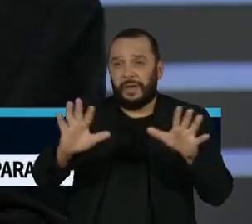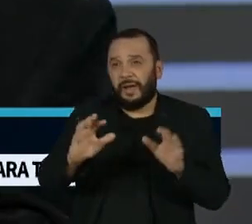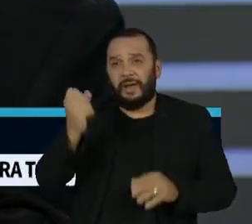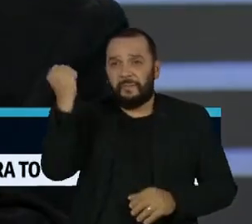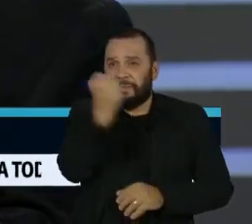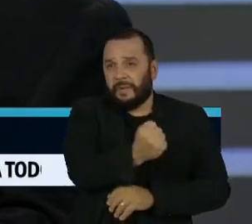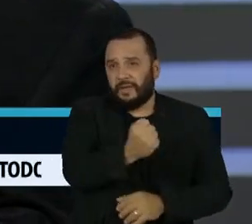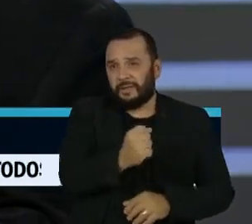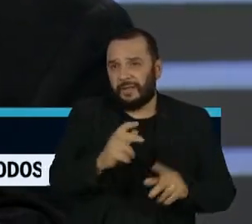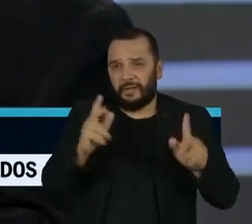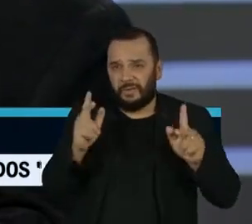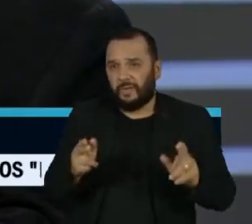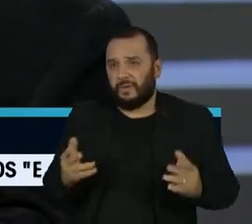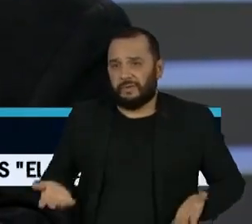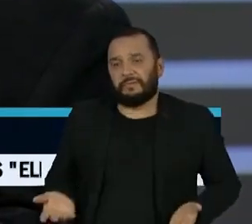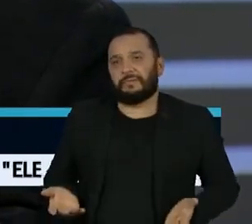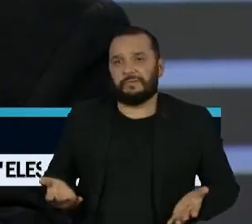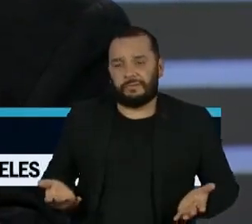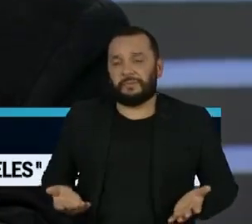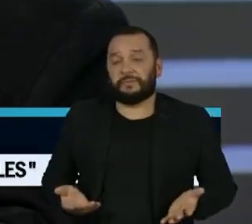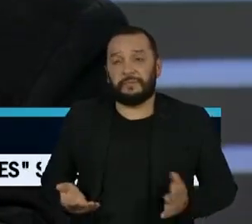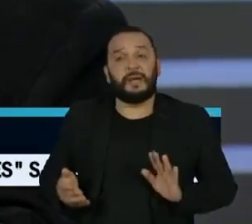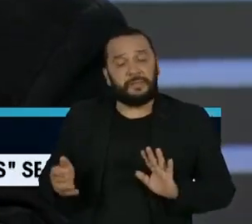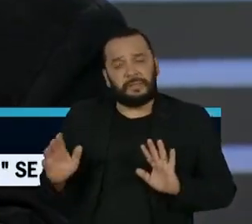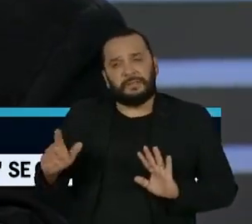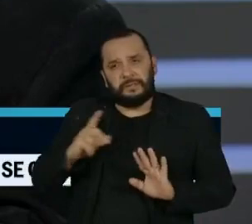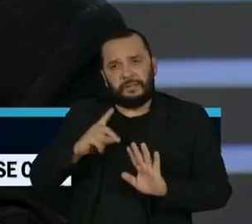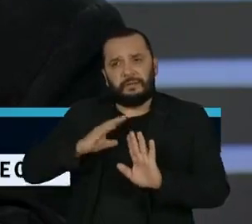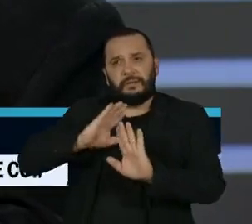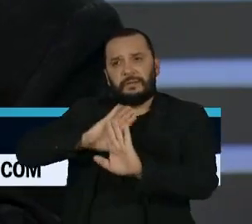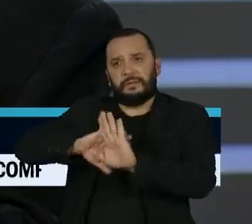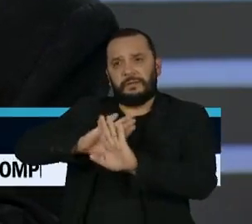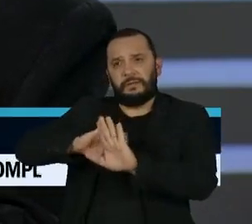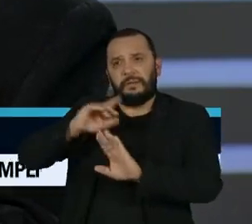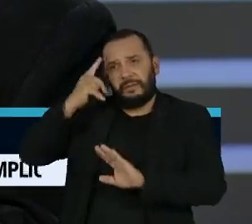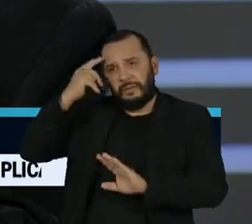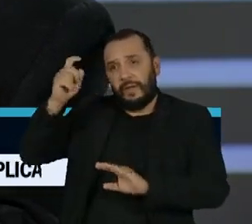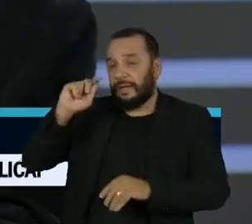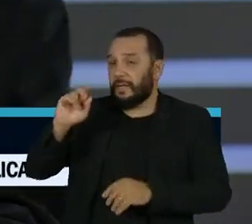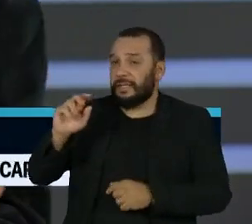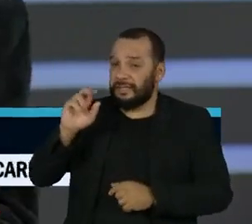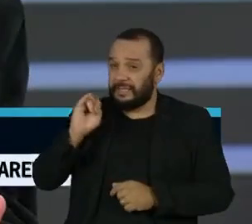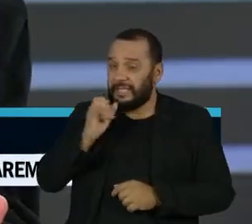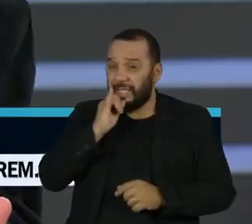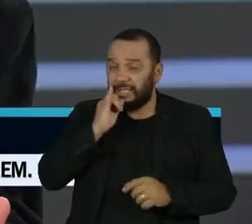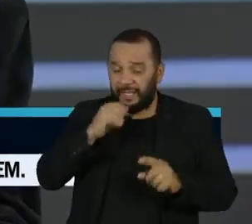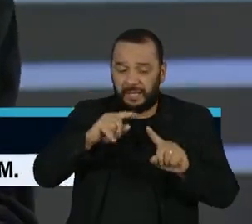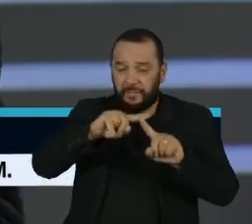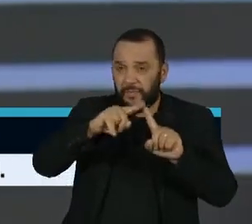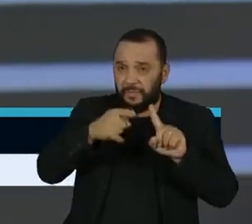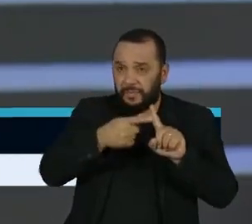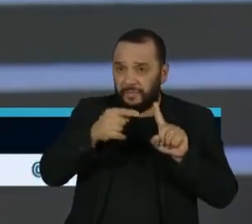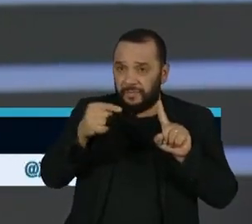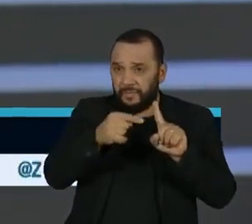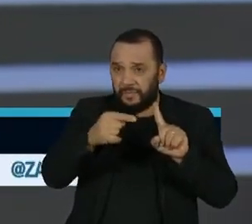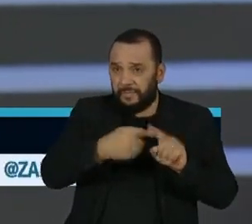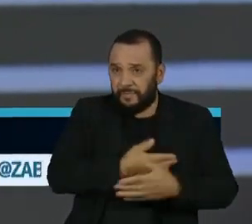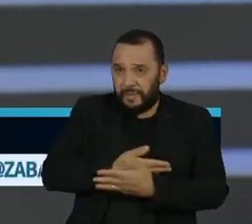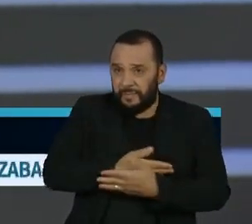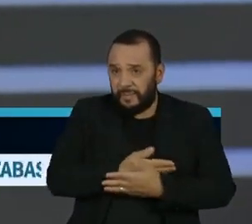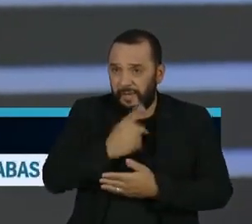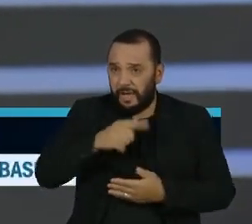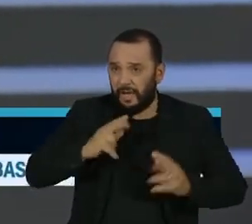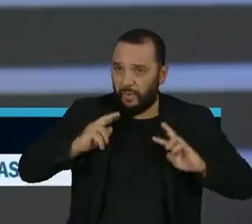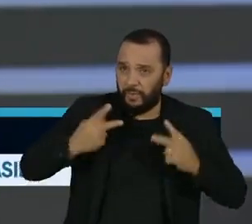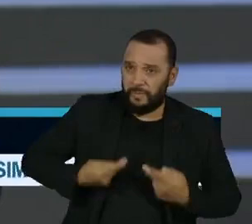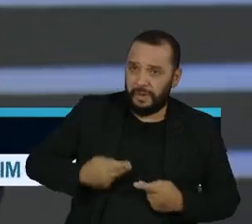É claro que atrás dessa ideia tem uma diferença entre se o feto é ser humano ou não é ser humano.